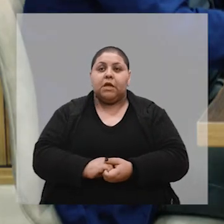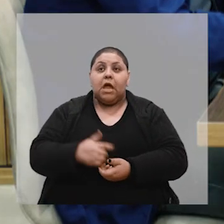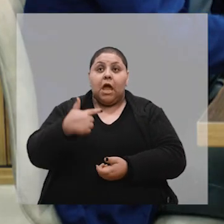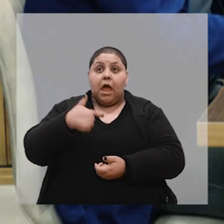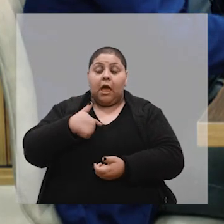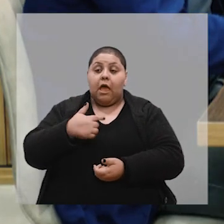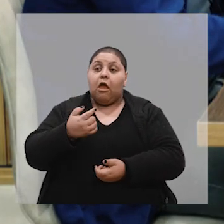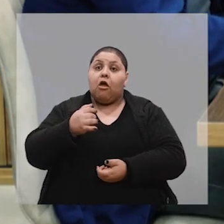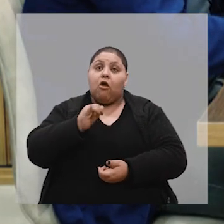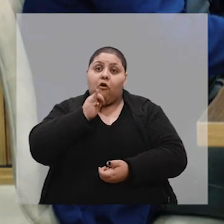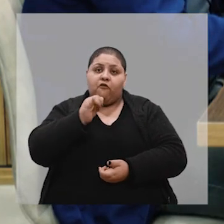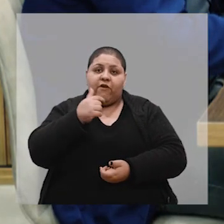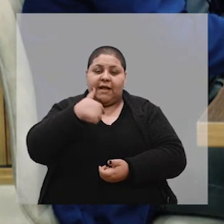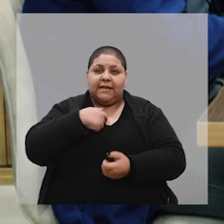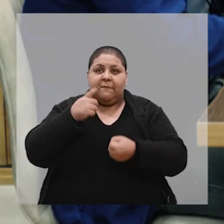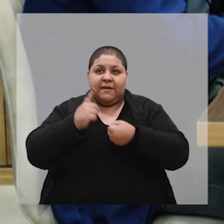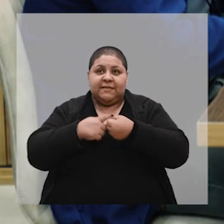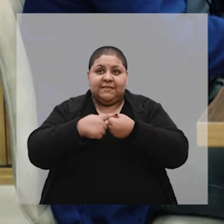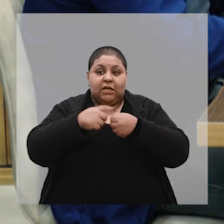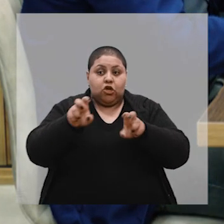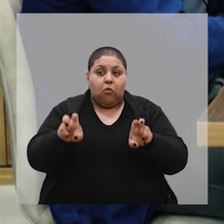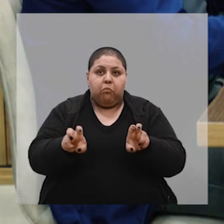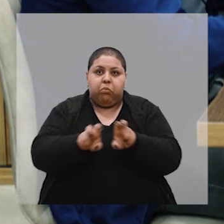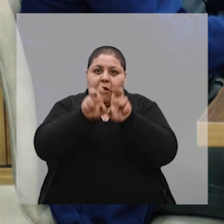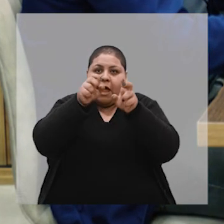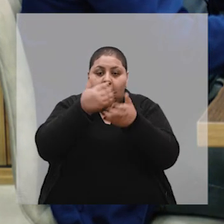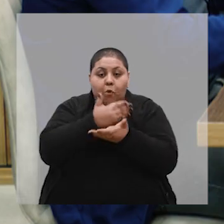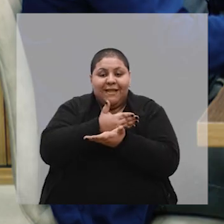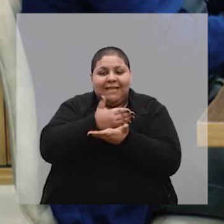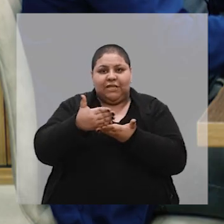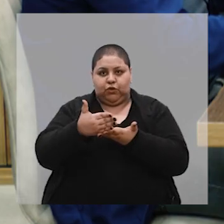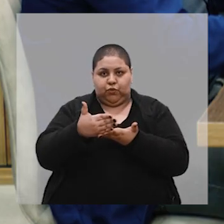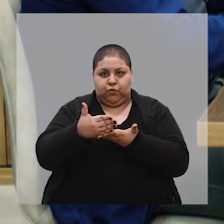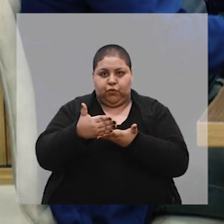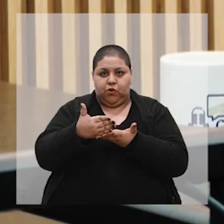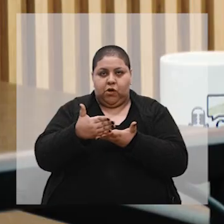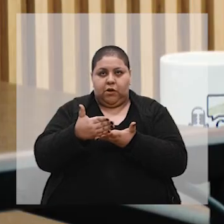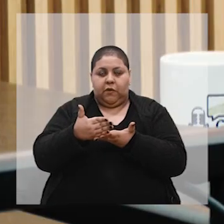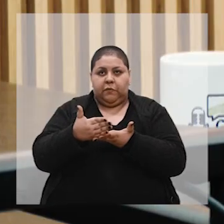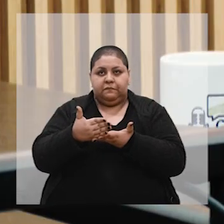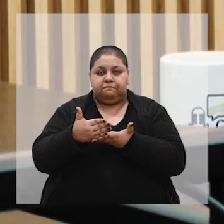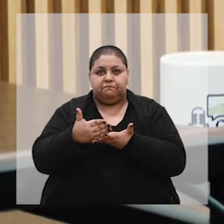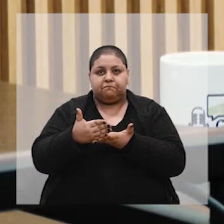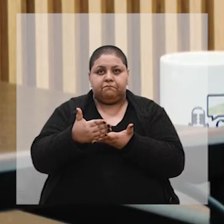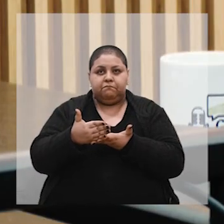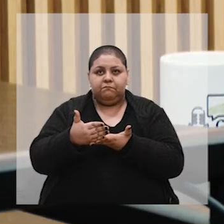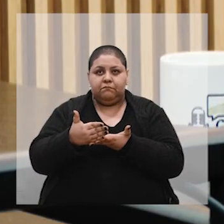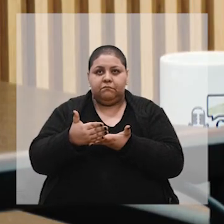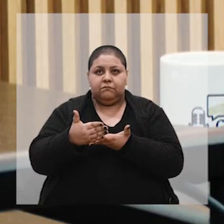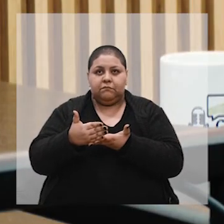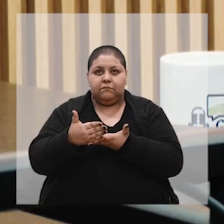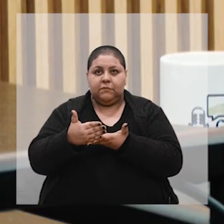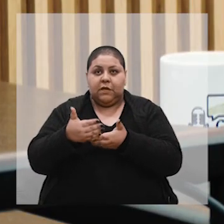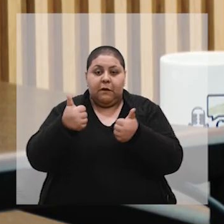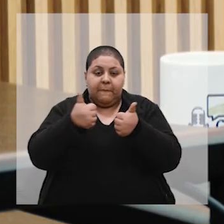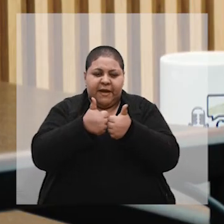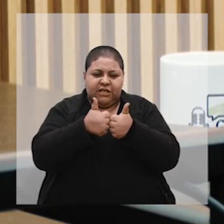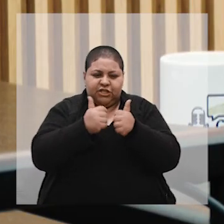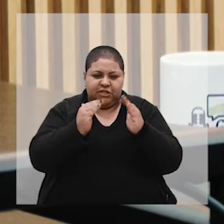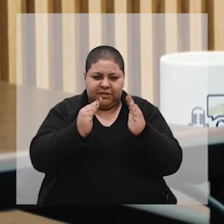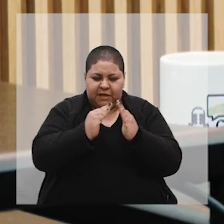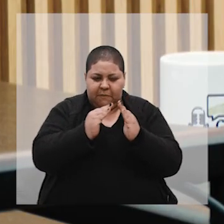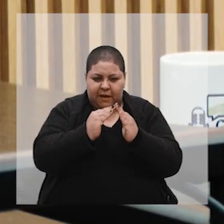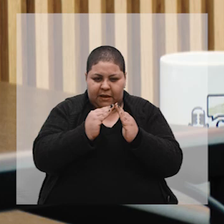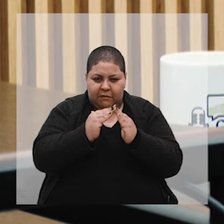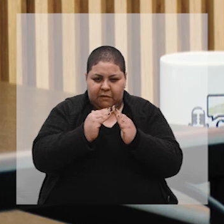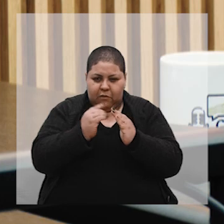disse, na minha cidade, o futsal ele é a porta de entrada. Então, a uma quadra da minha casa